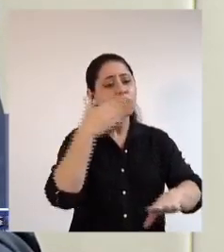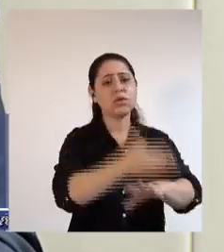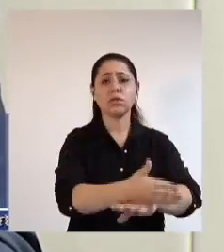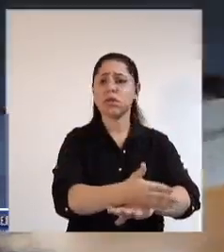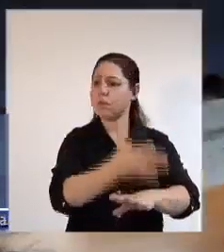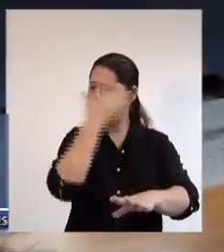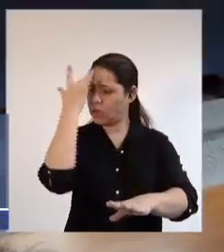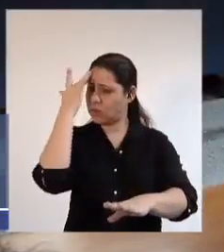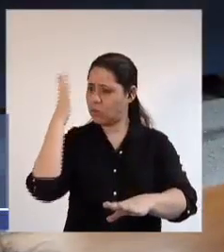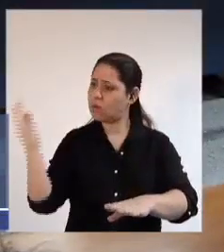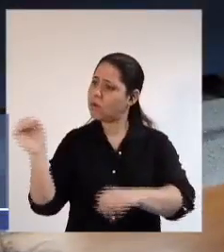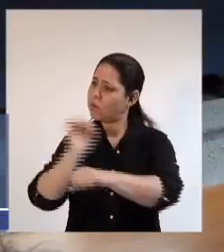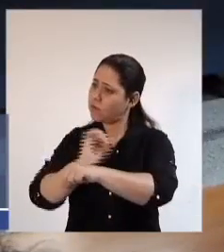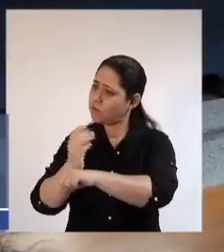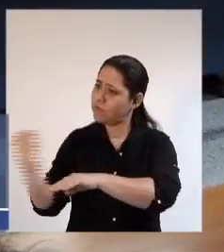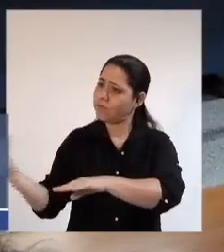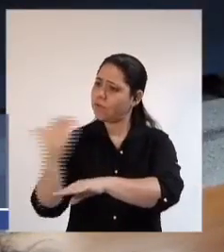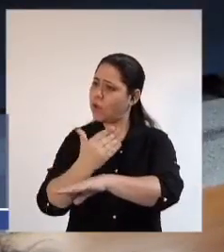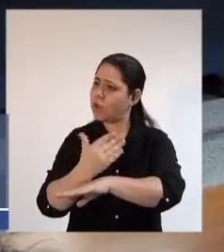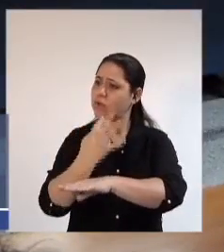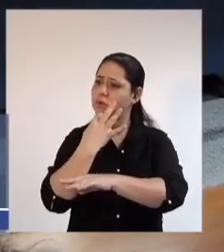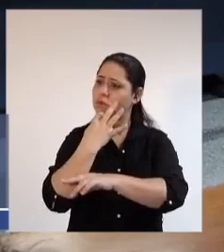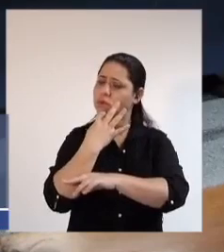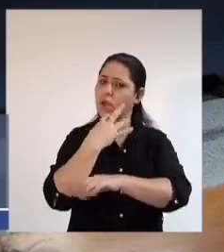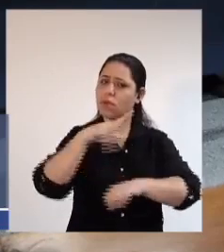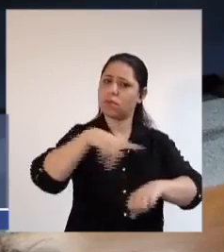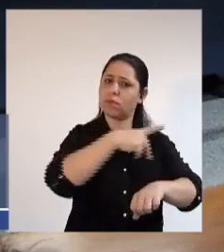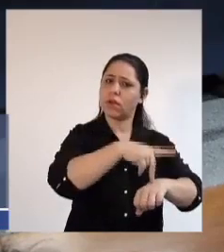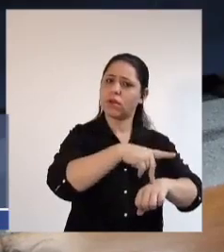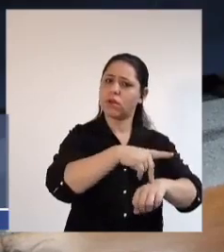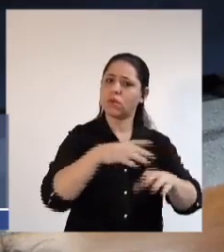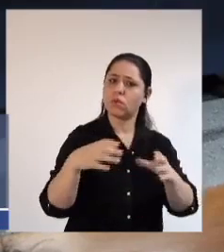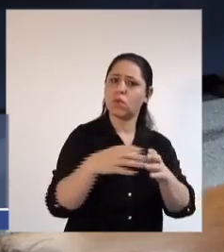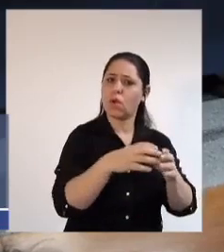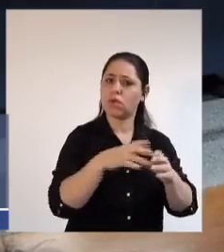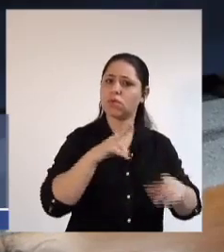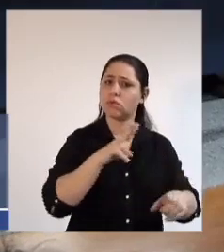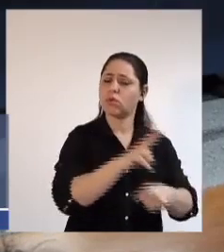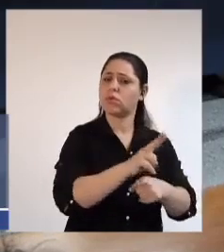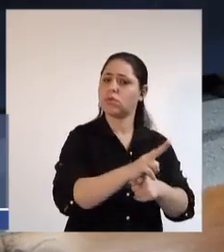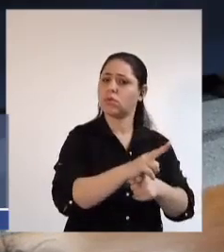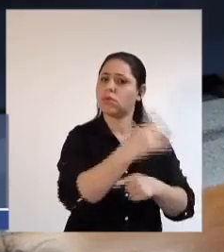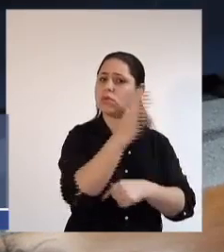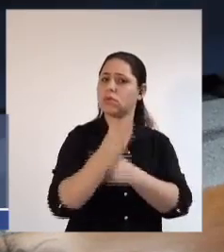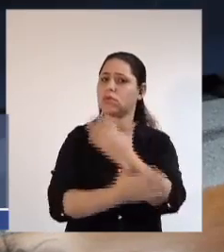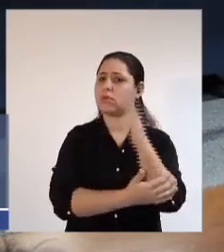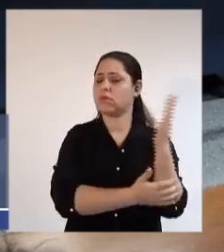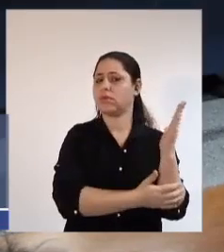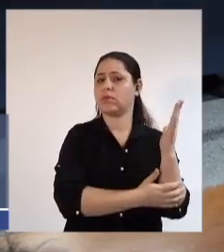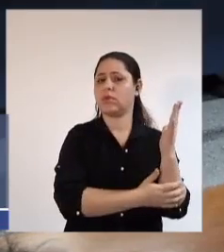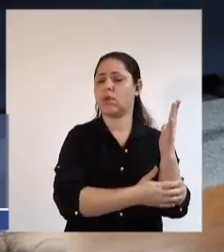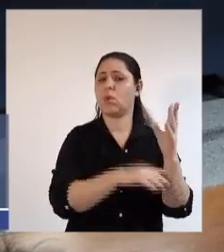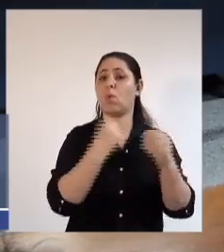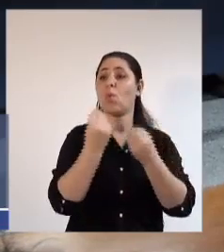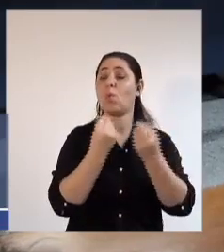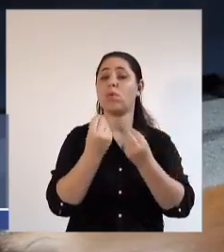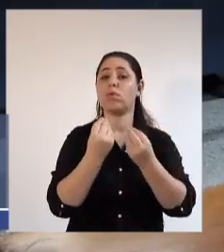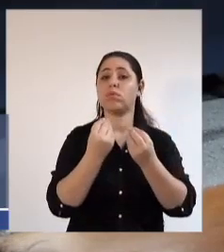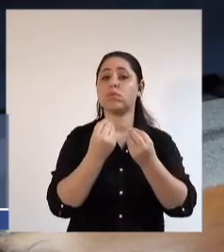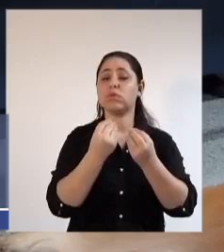para as pessoas entenderem o contexto que uma unidade de conservação tem em termos de demandas é